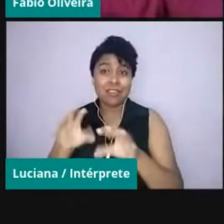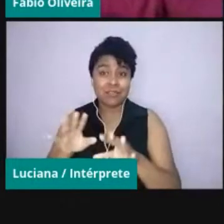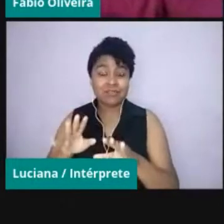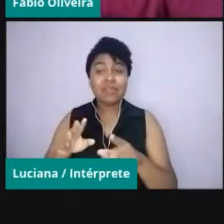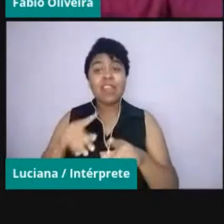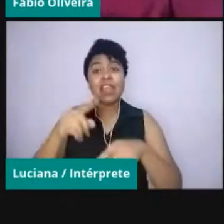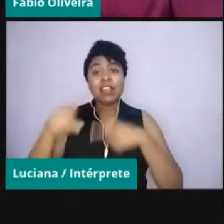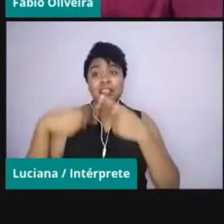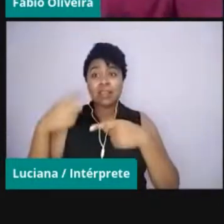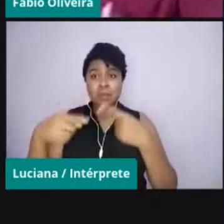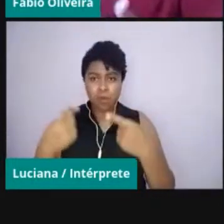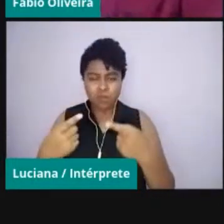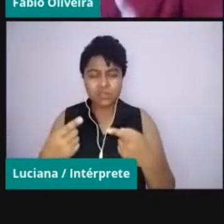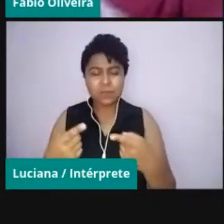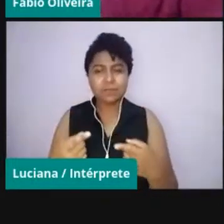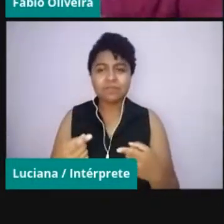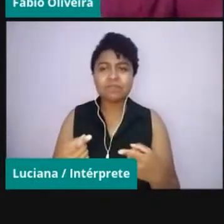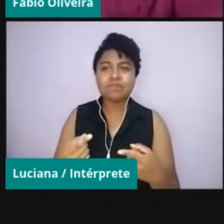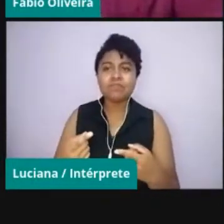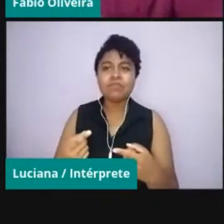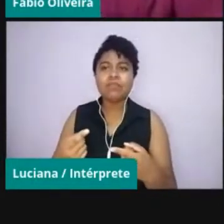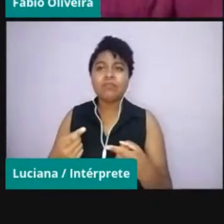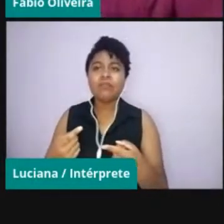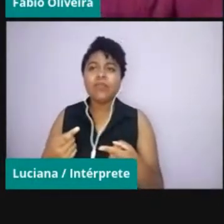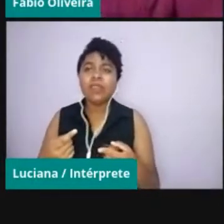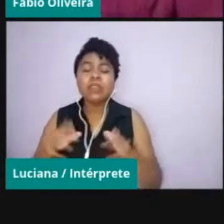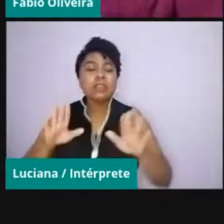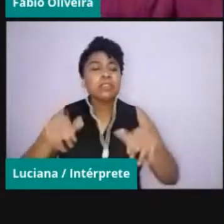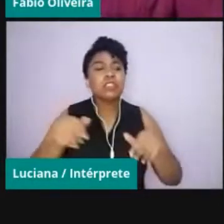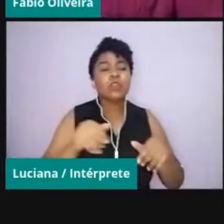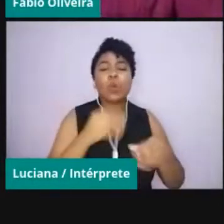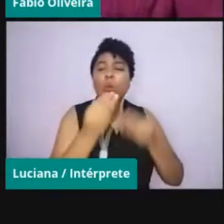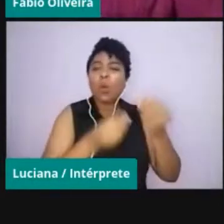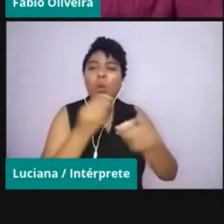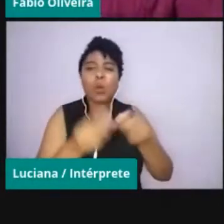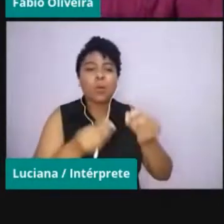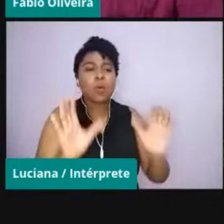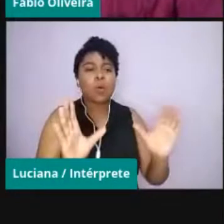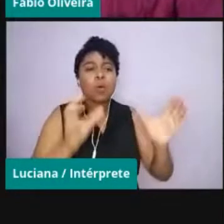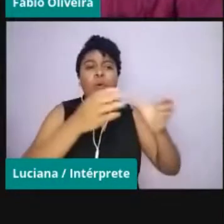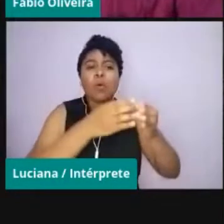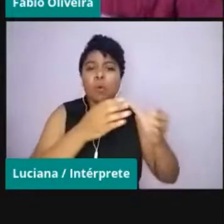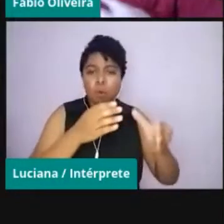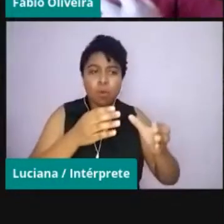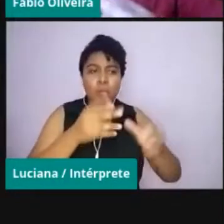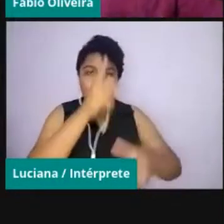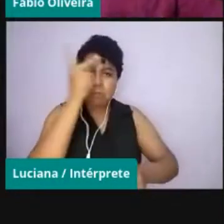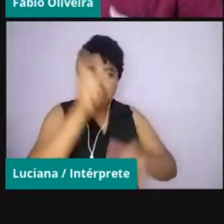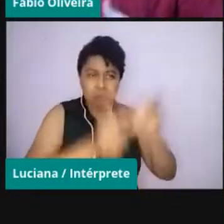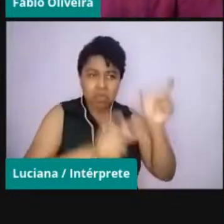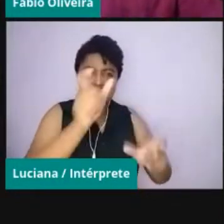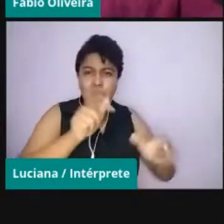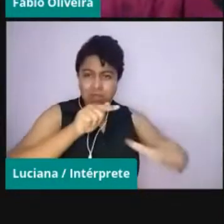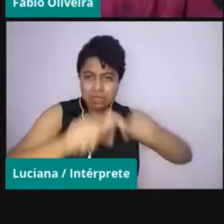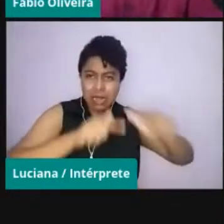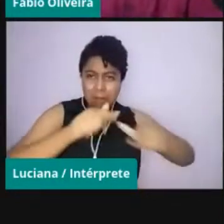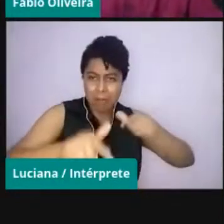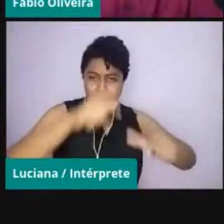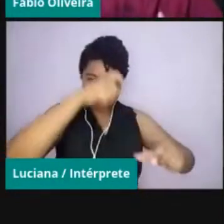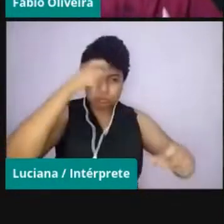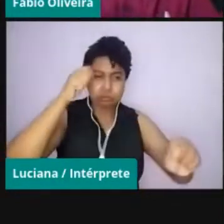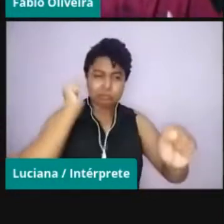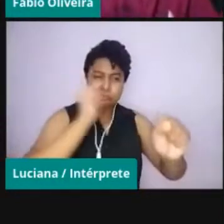que nós tivemos: como explicar química para uma comunidade de mineradores do ano 1700? Eles conseguiram explicar